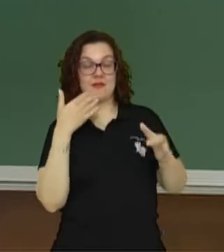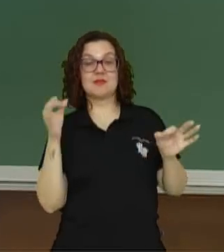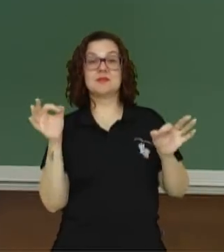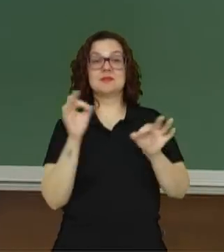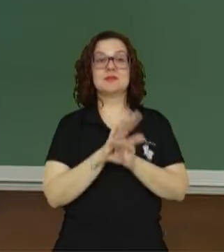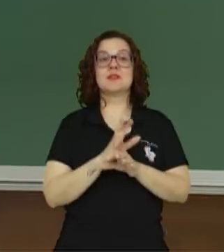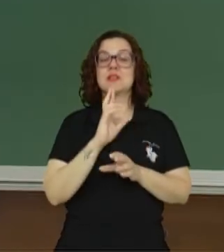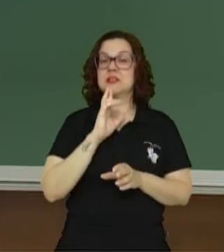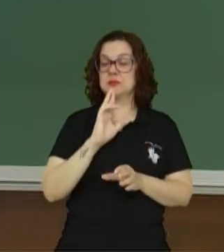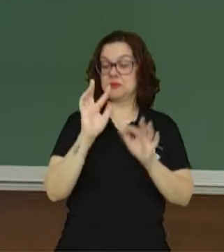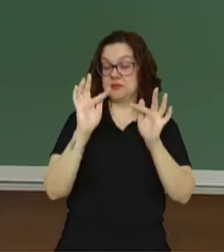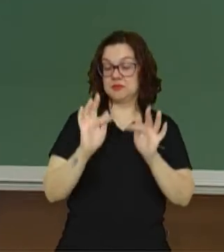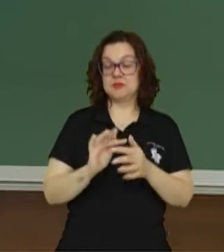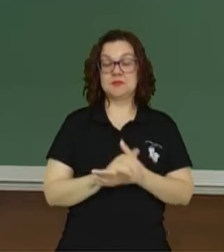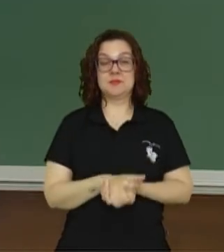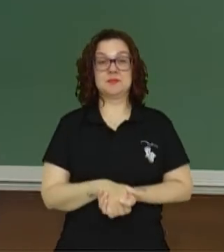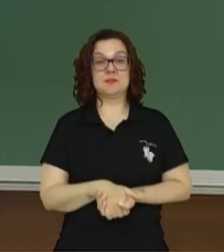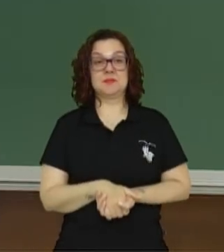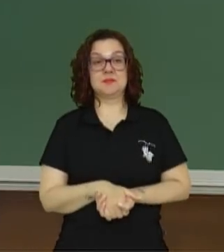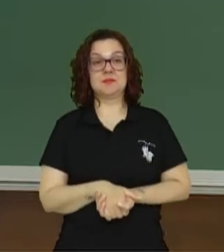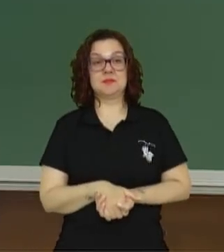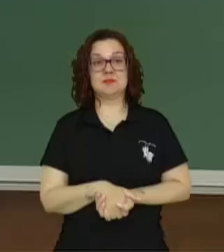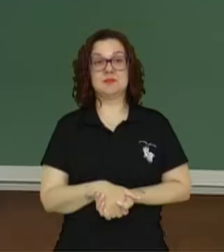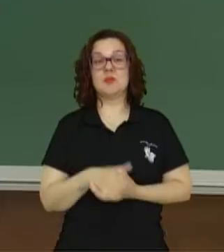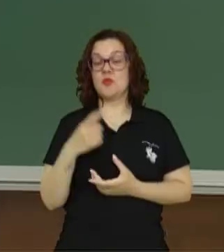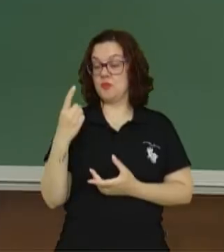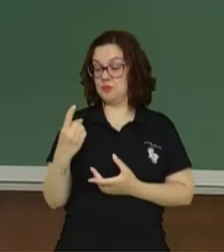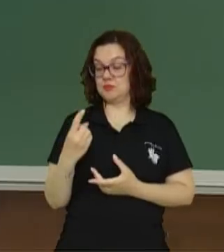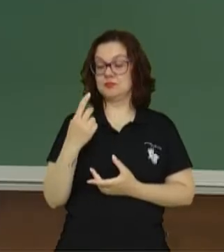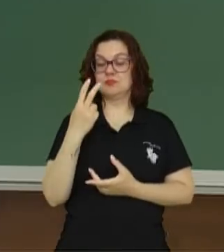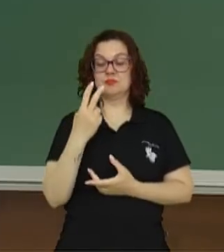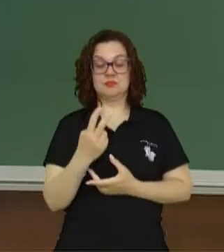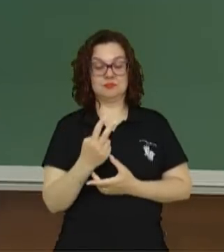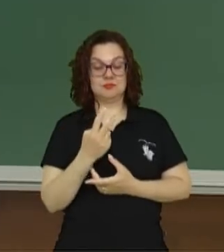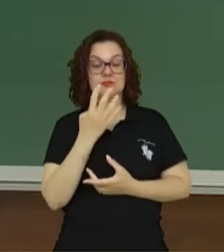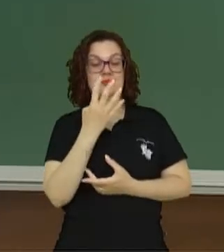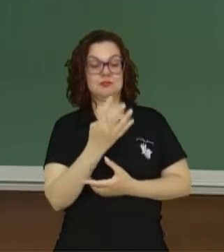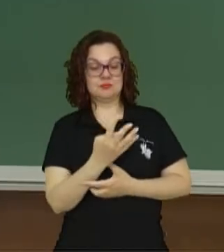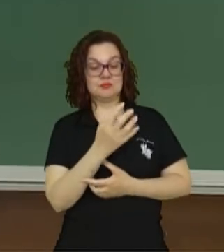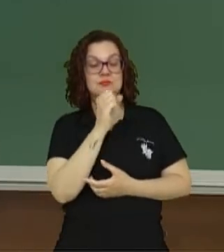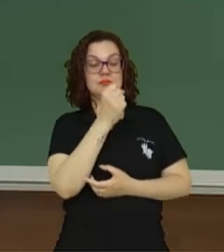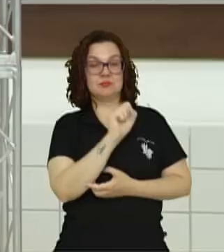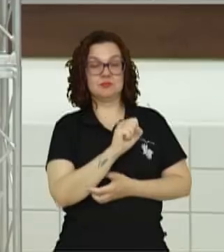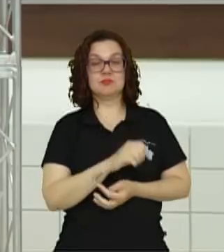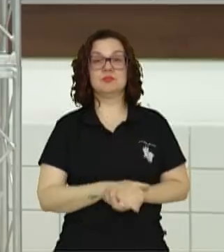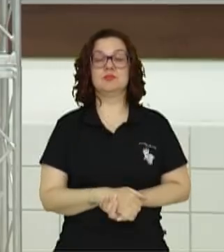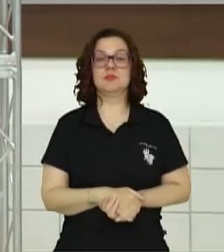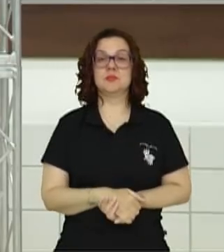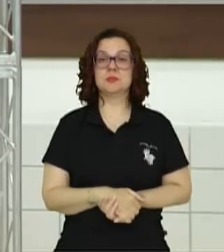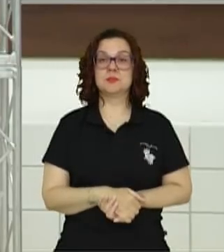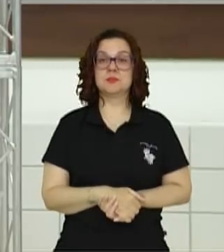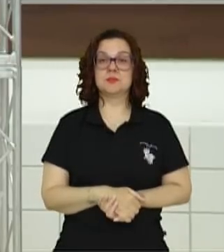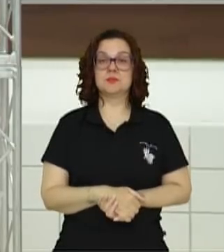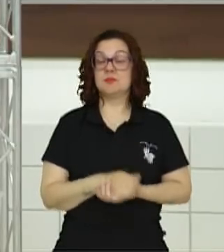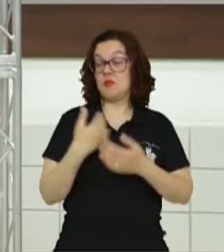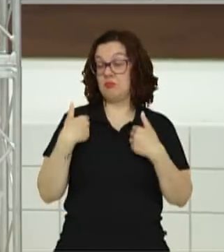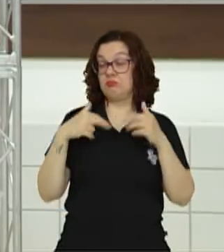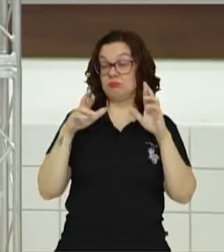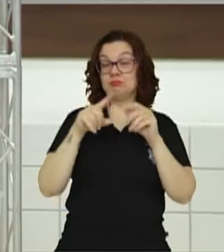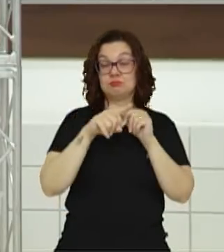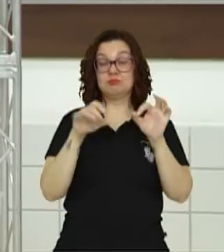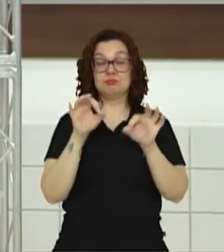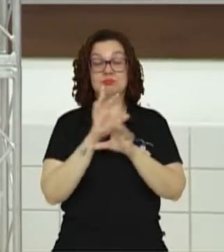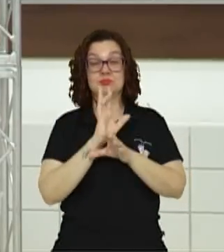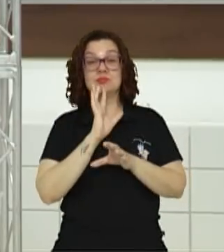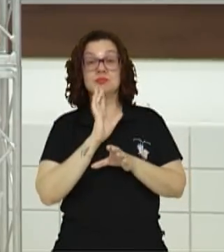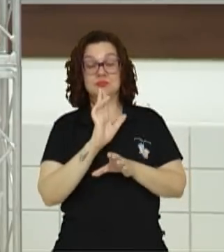e o nosso resultado ficou assim: 1, 2, 4 e 8. Espero que vocês tenham conseguido acertar, porque isso